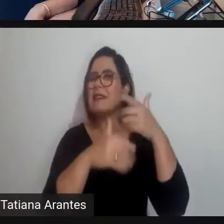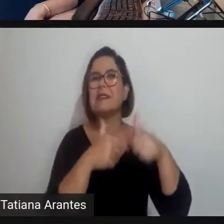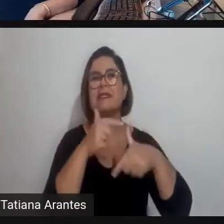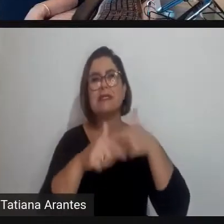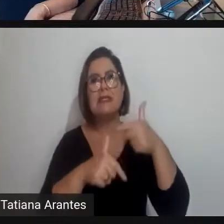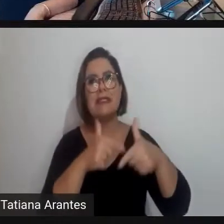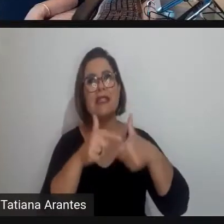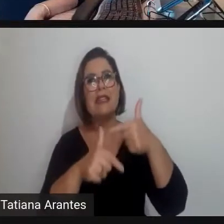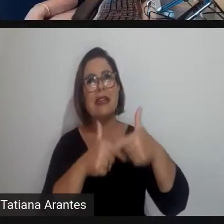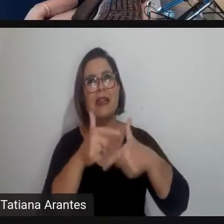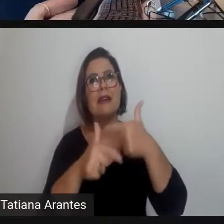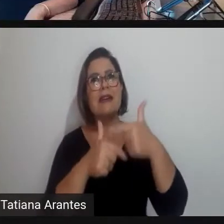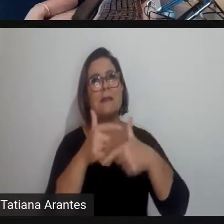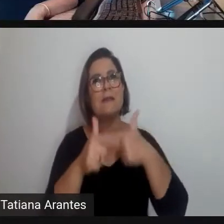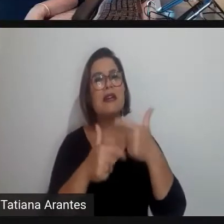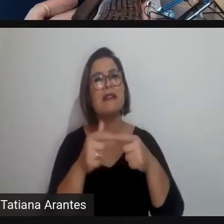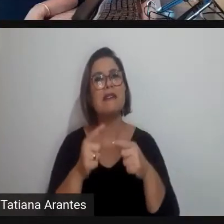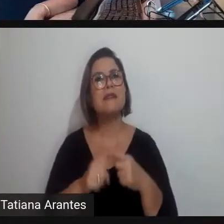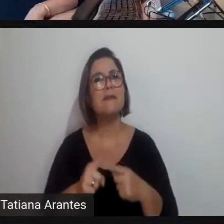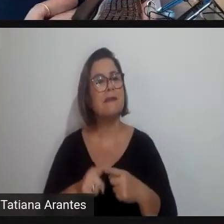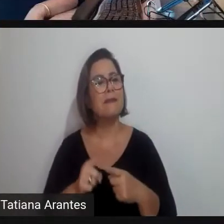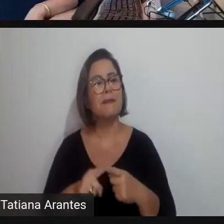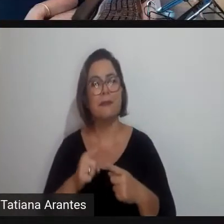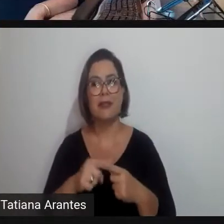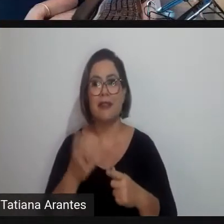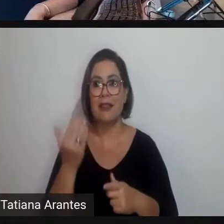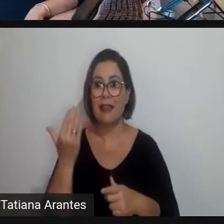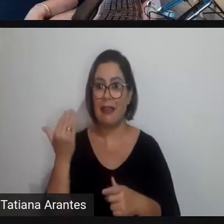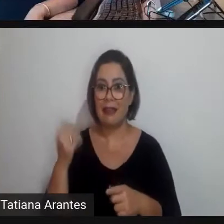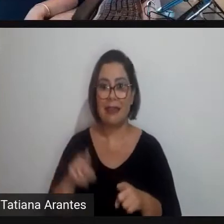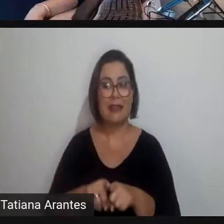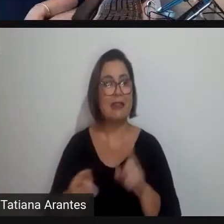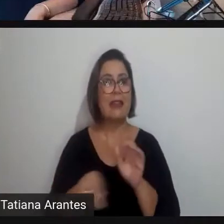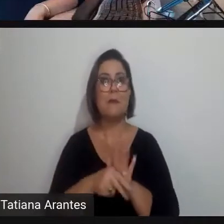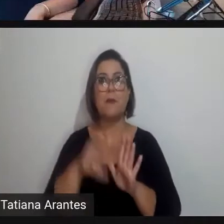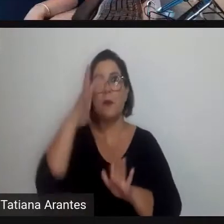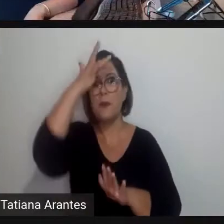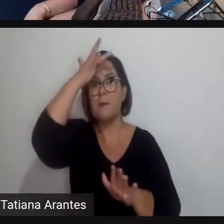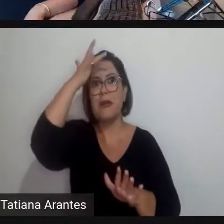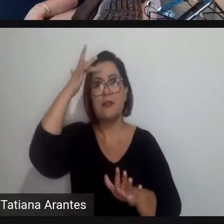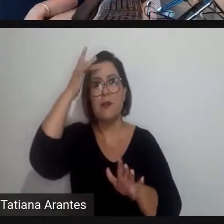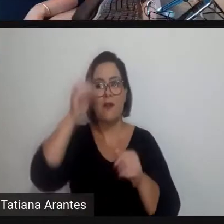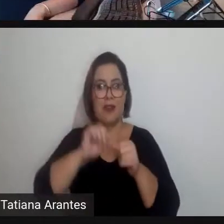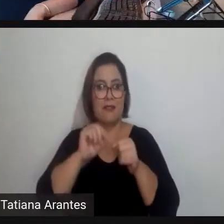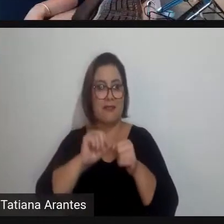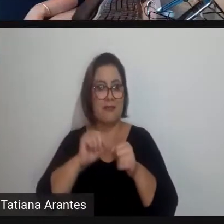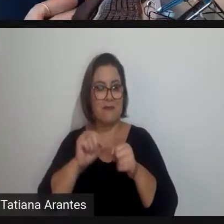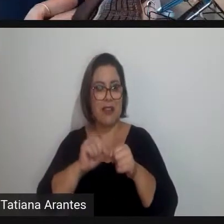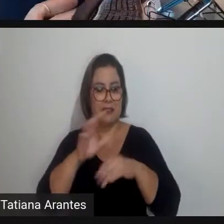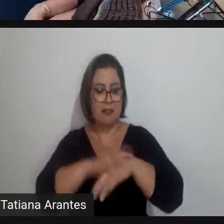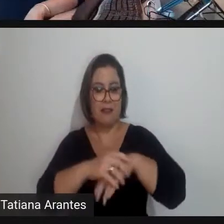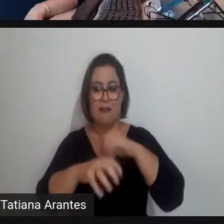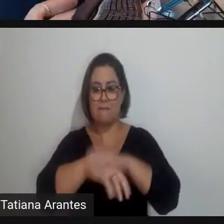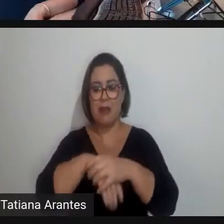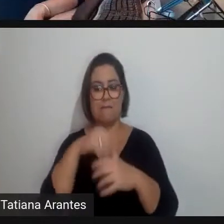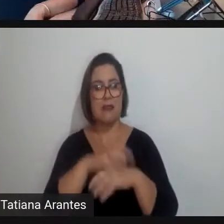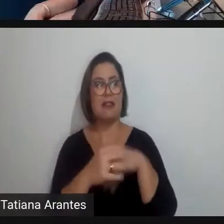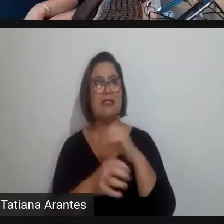da manufatura, que antes era de domínio do artesão. Então, a família, quer dizer, os trabalhadores foram para o chão da